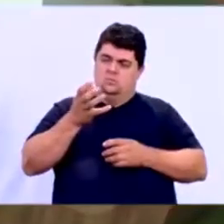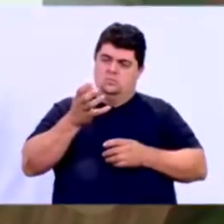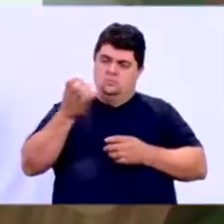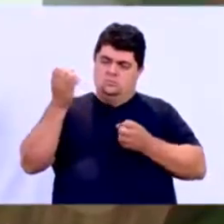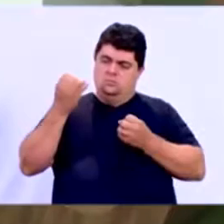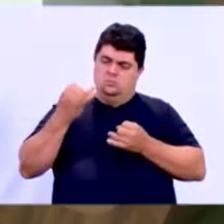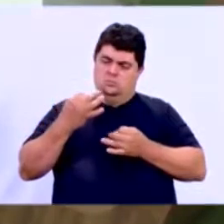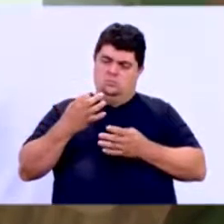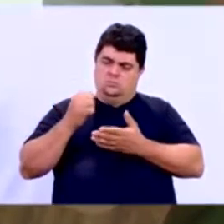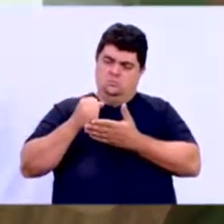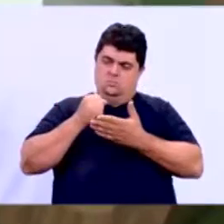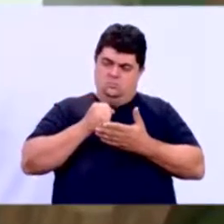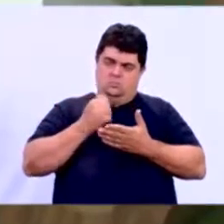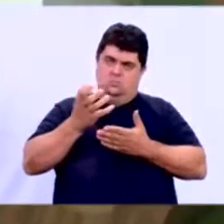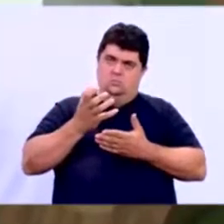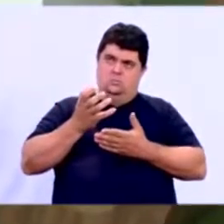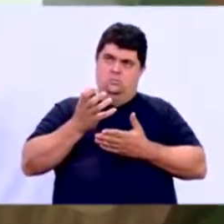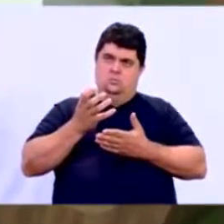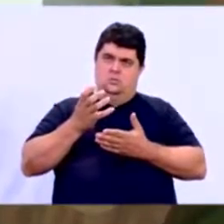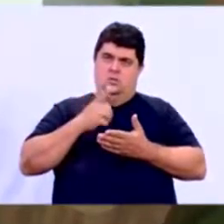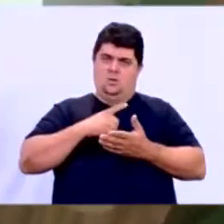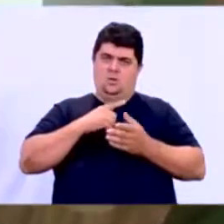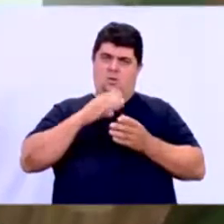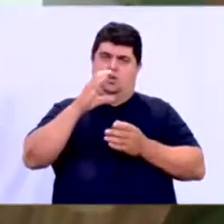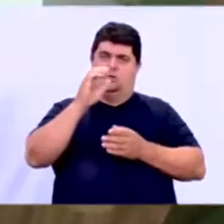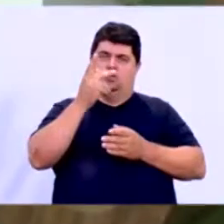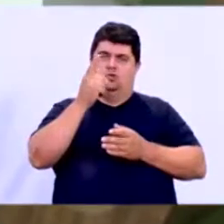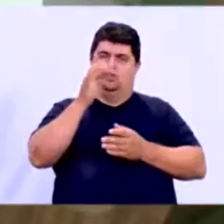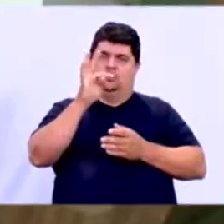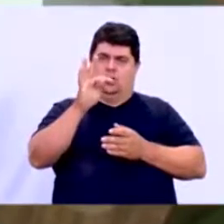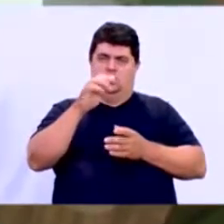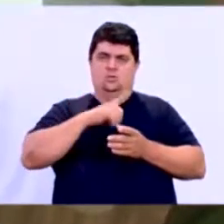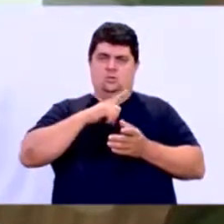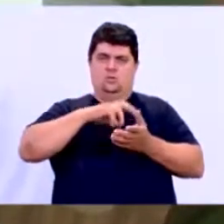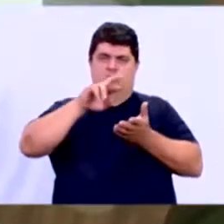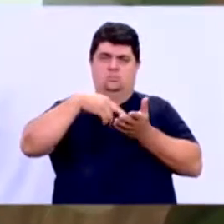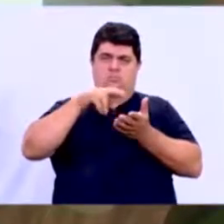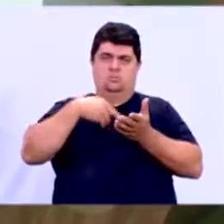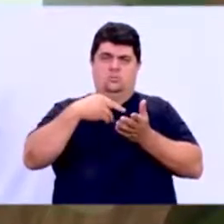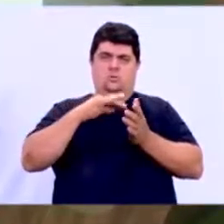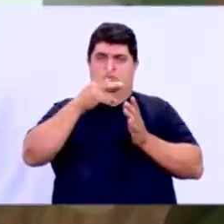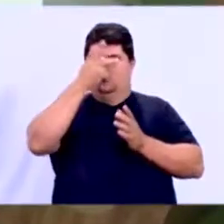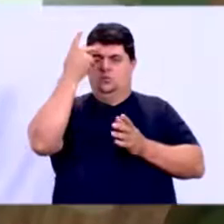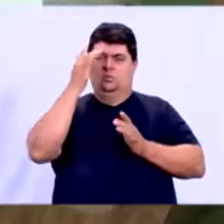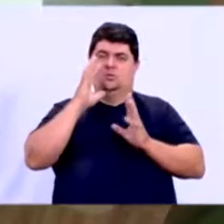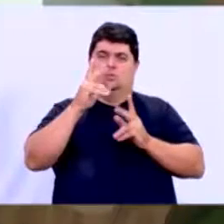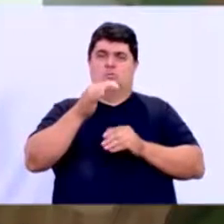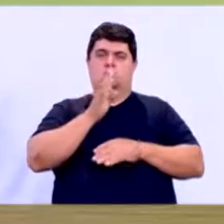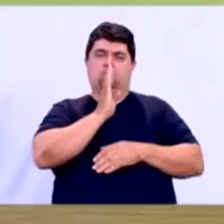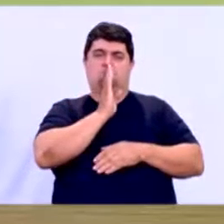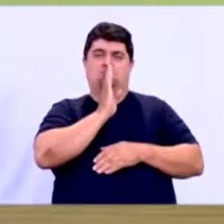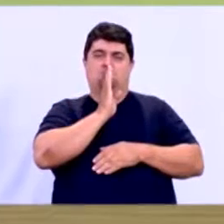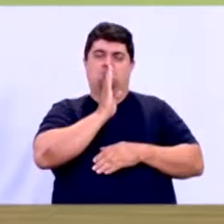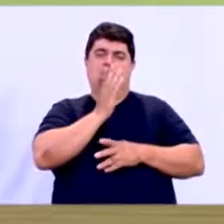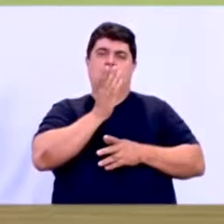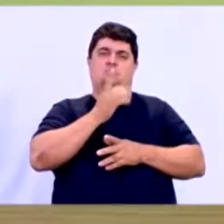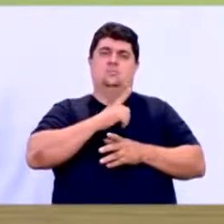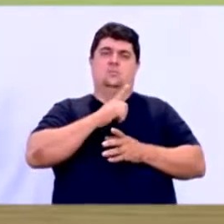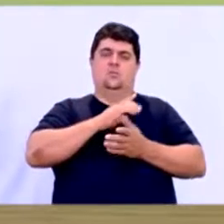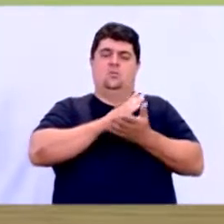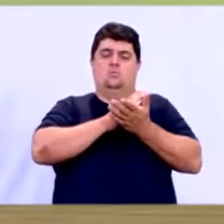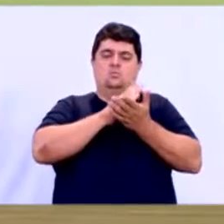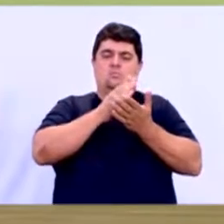um pouquinho, quer contribuir. Alguém já participou aí conosco no fórum? Não, ainda não. O pessoal ainda está se inteirando aqui, está